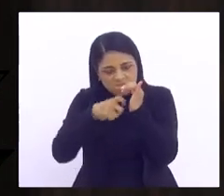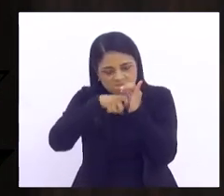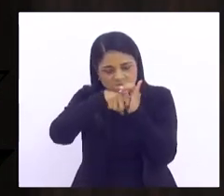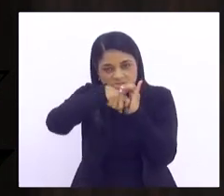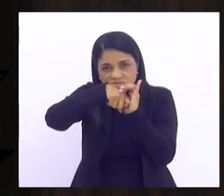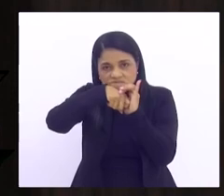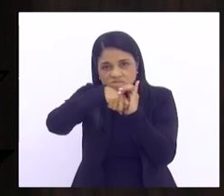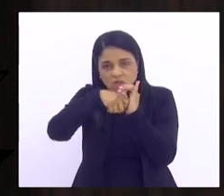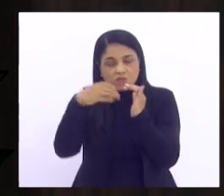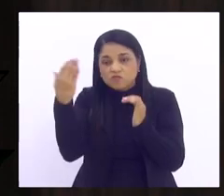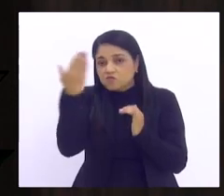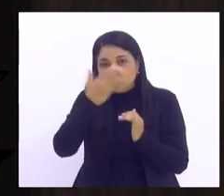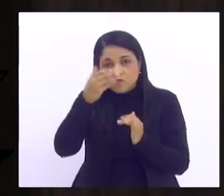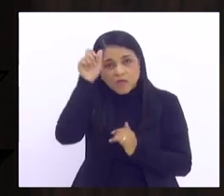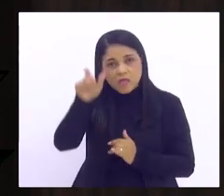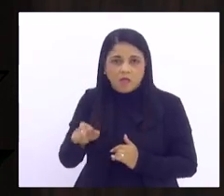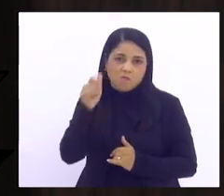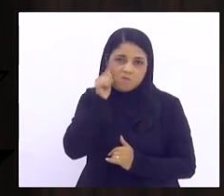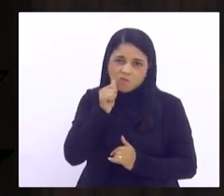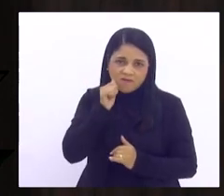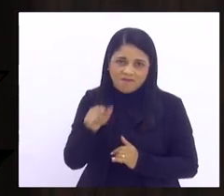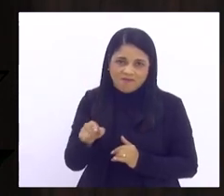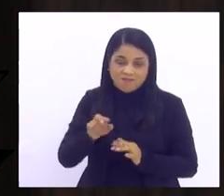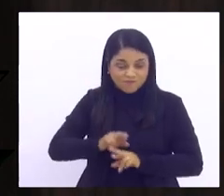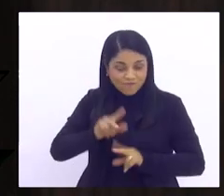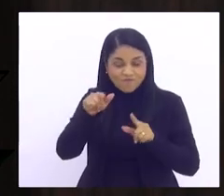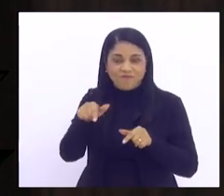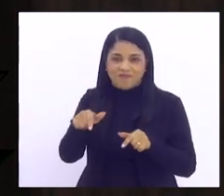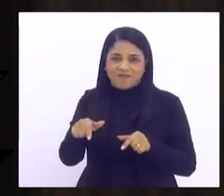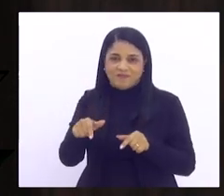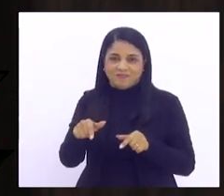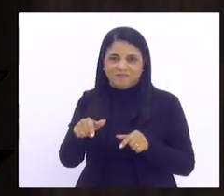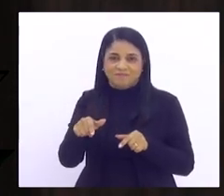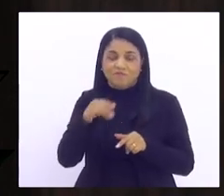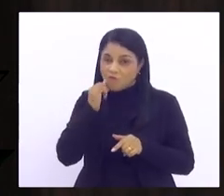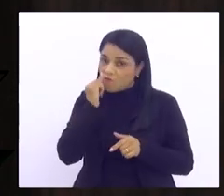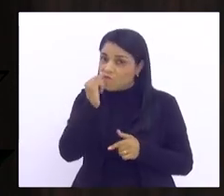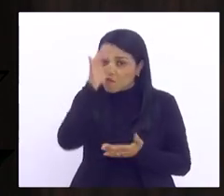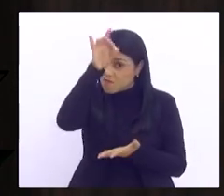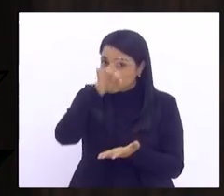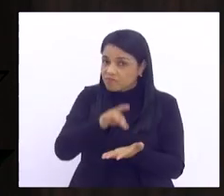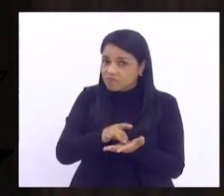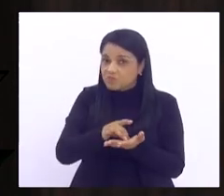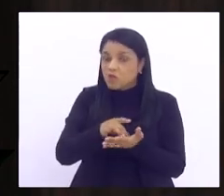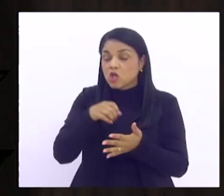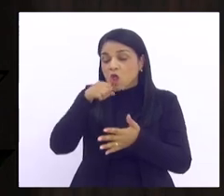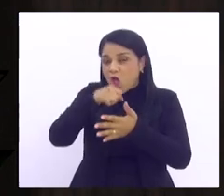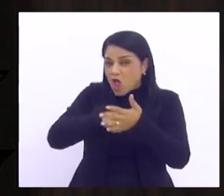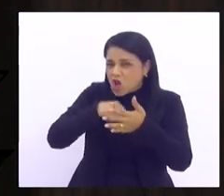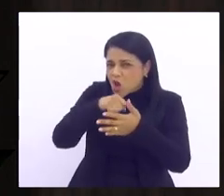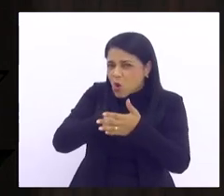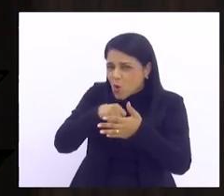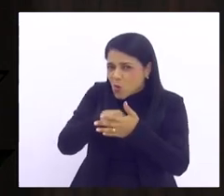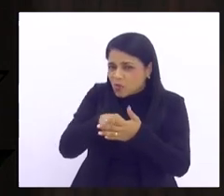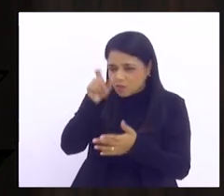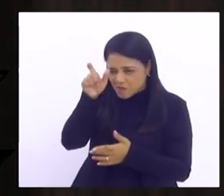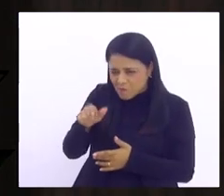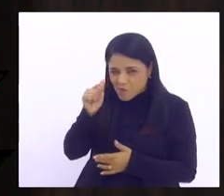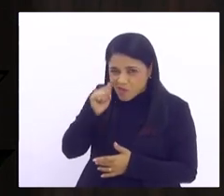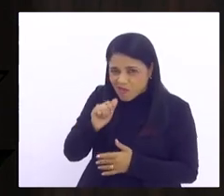mulher. Eles dizem, e aqui eu falo com toda veemência, eles dizem que lutam pelas mulheres.